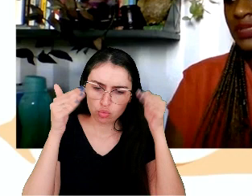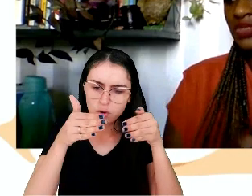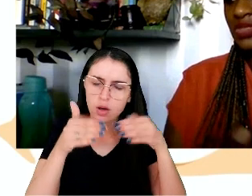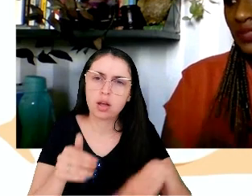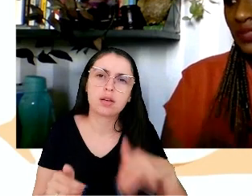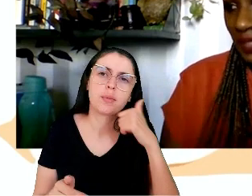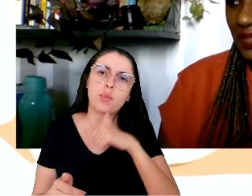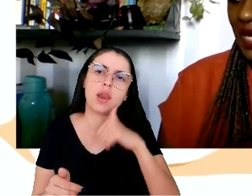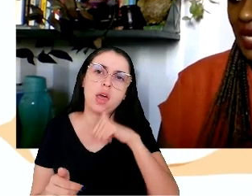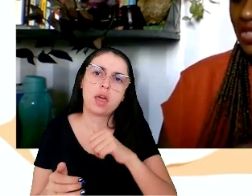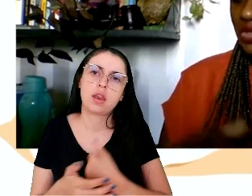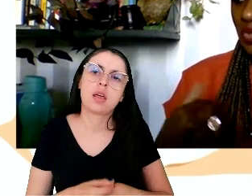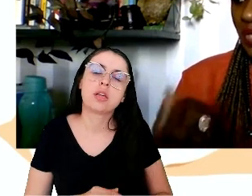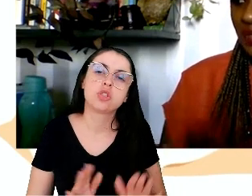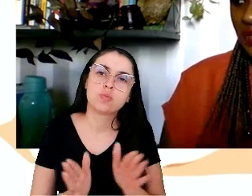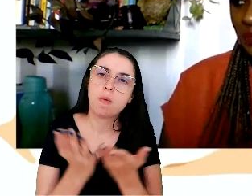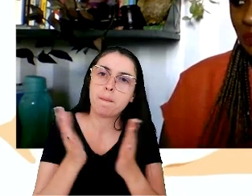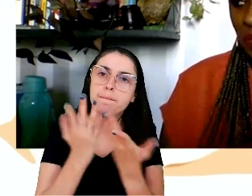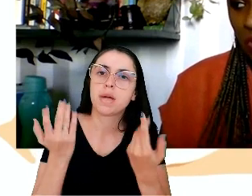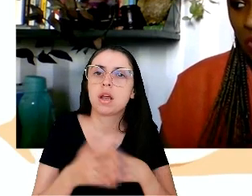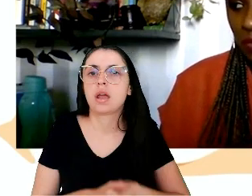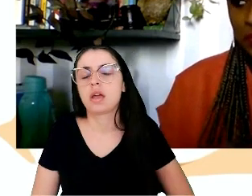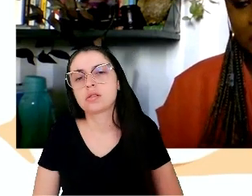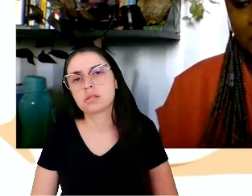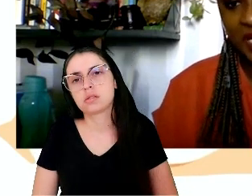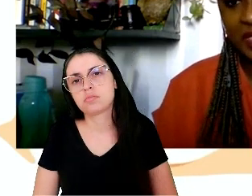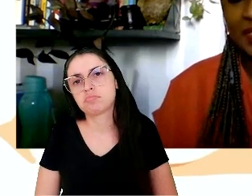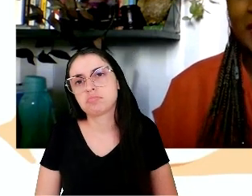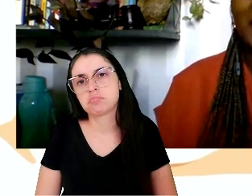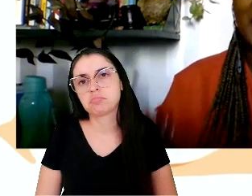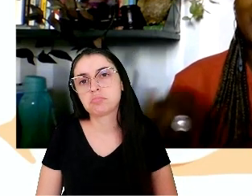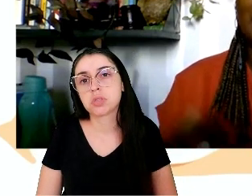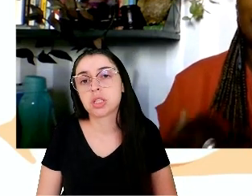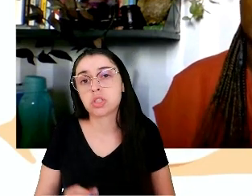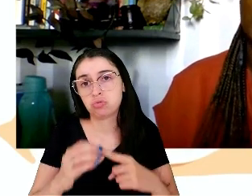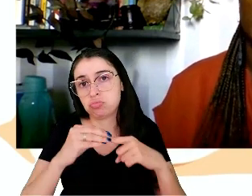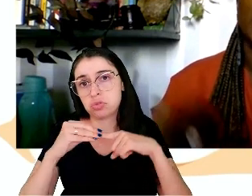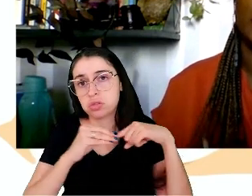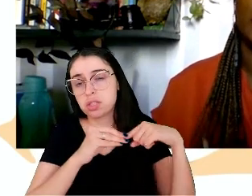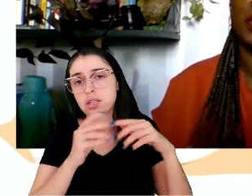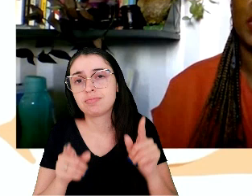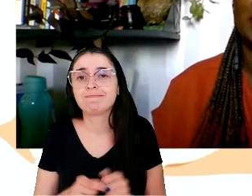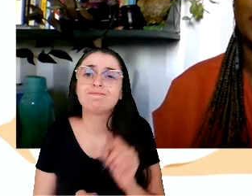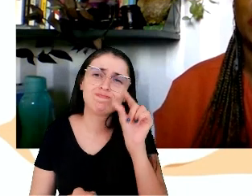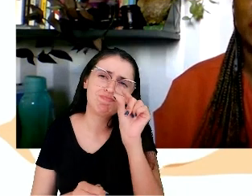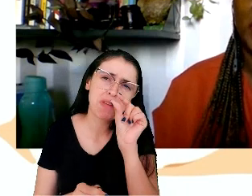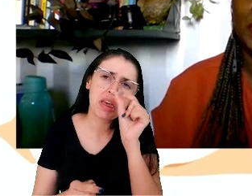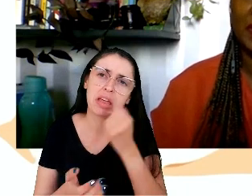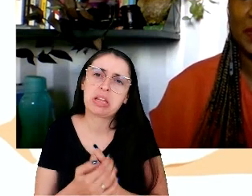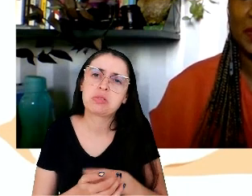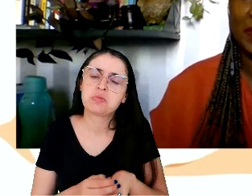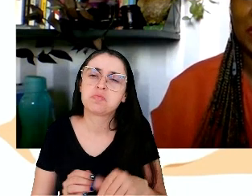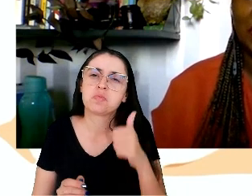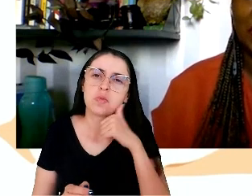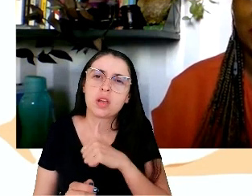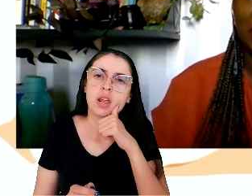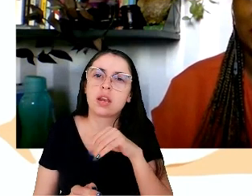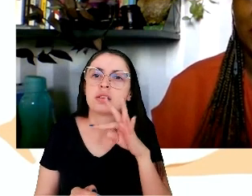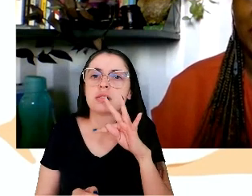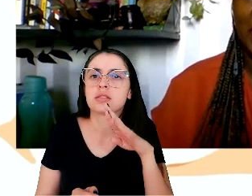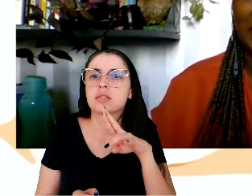numa situação de vulnerabilidade, mulheres pobres, mulheres periféricas, e ainda menos quando nós falamos a respeito de mulheres